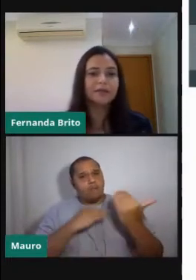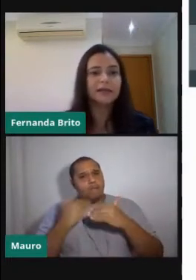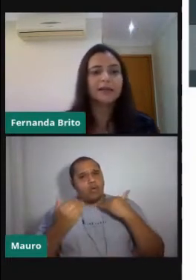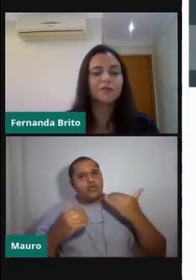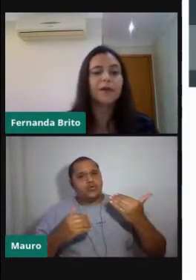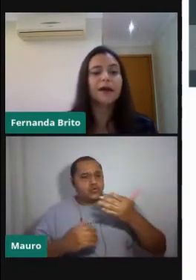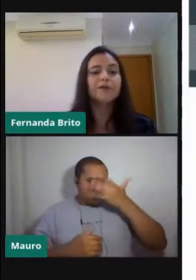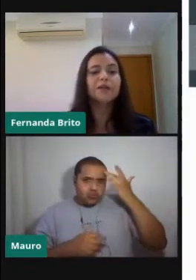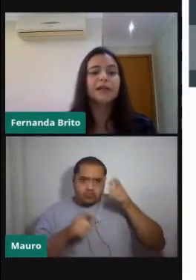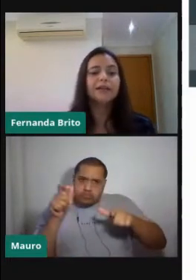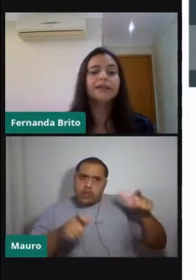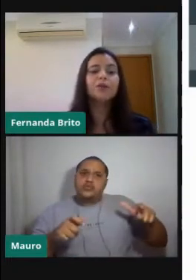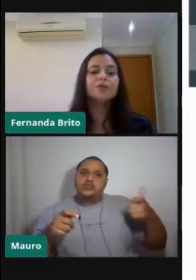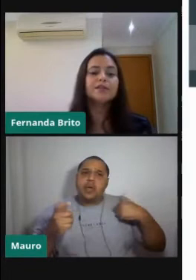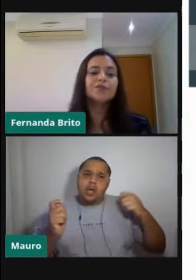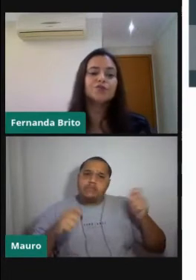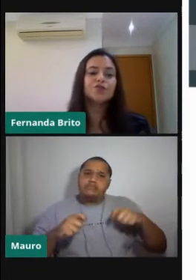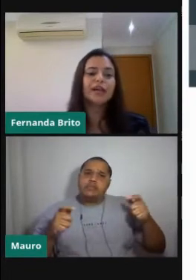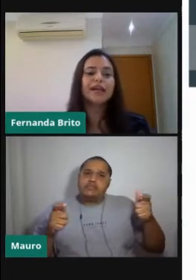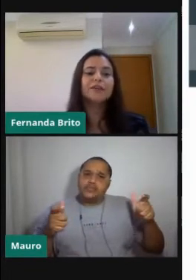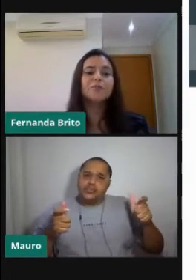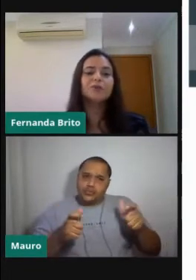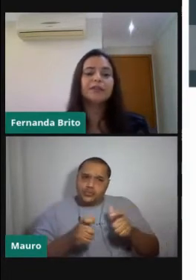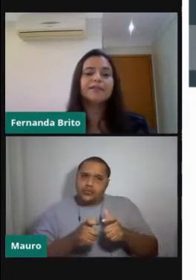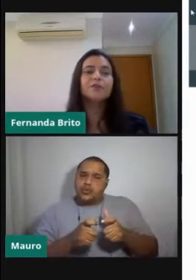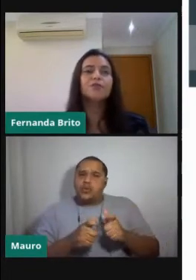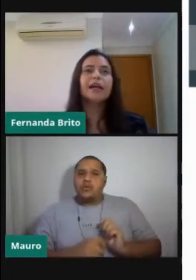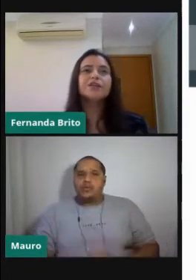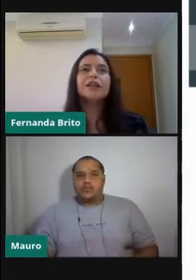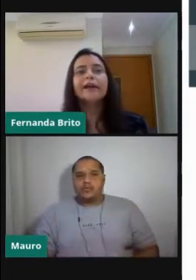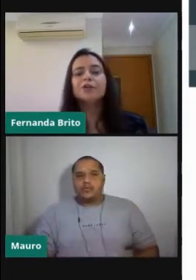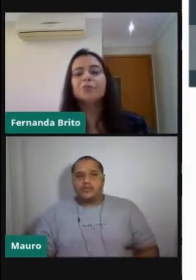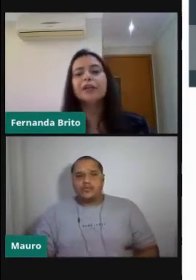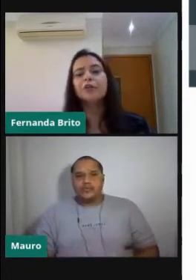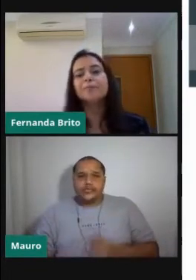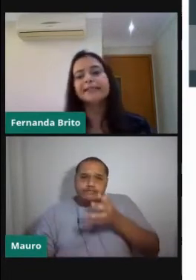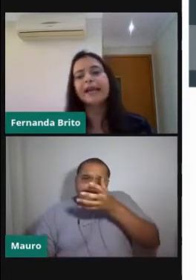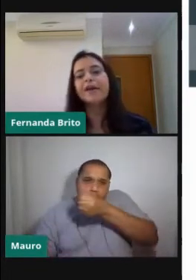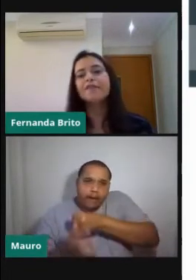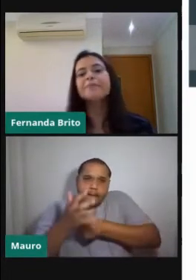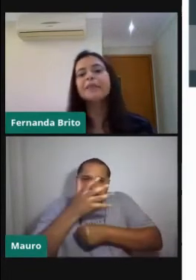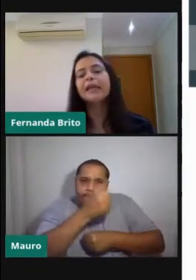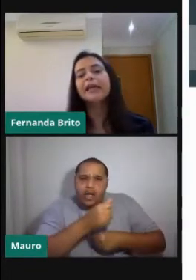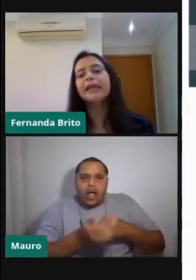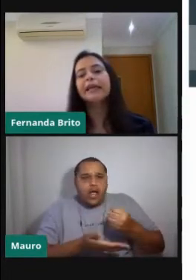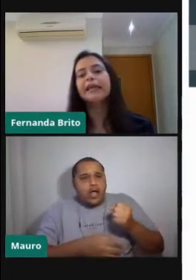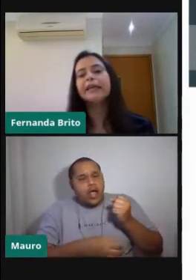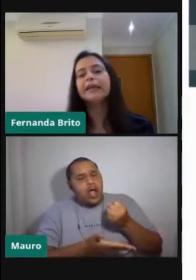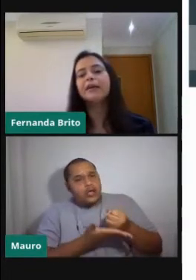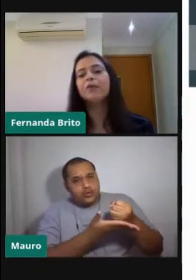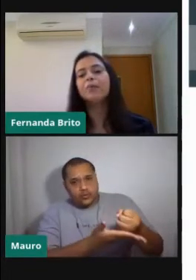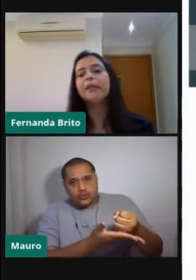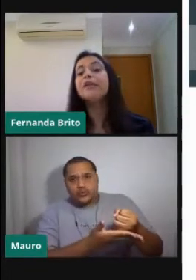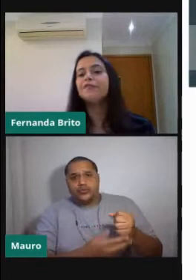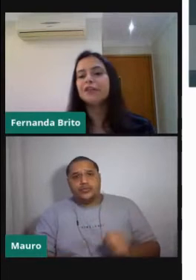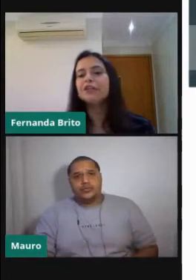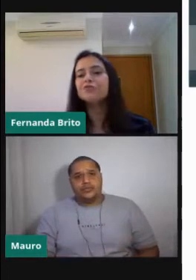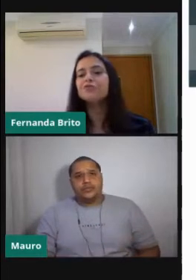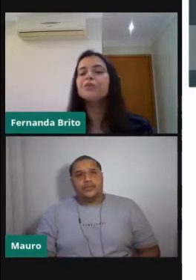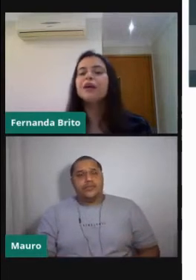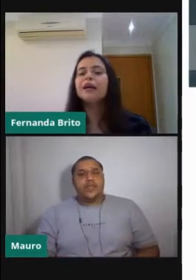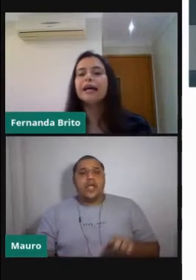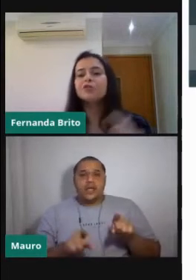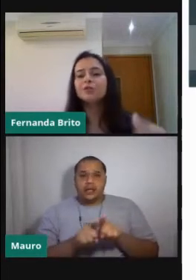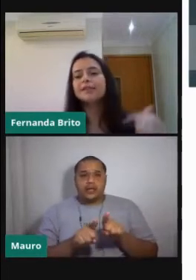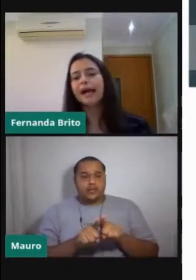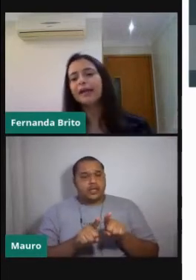desse mês, né, de maio, e ele, inclusive, sugere uma alteração nos guidelines, porque ele observa um